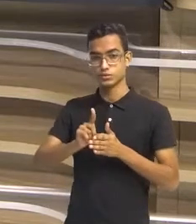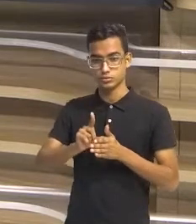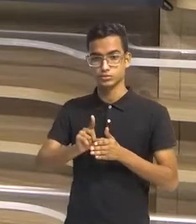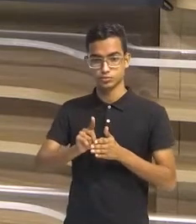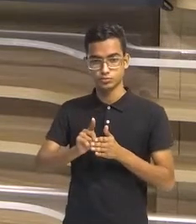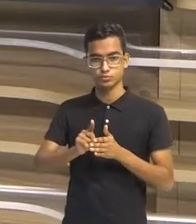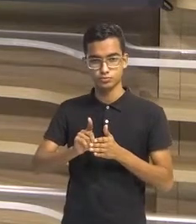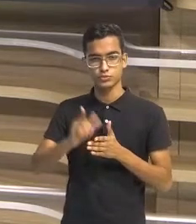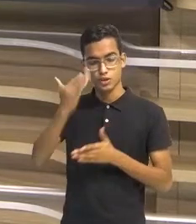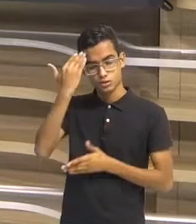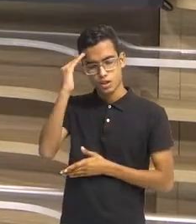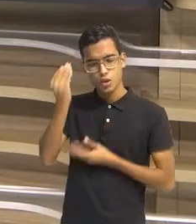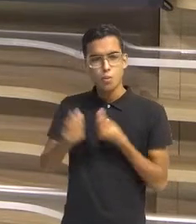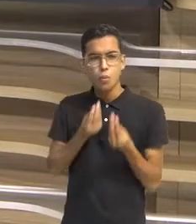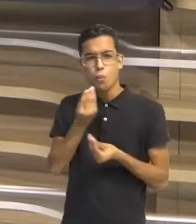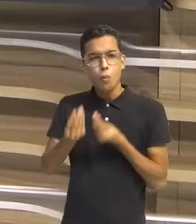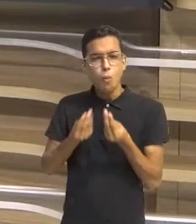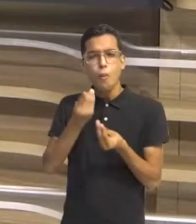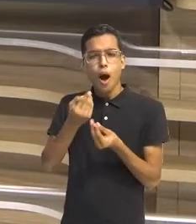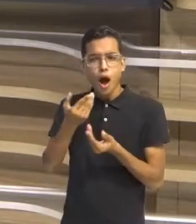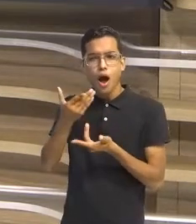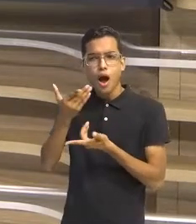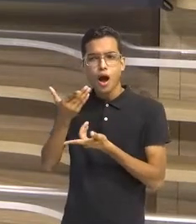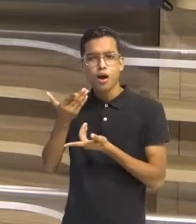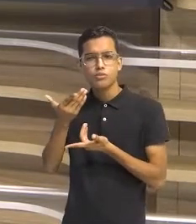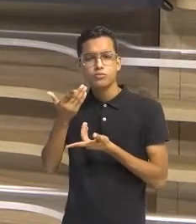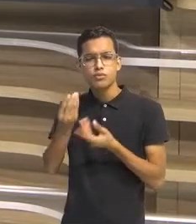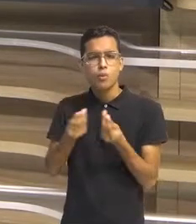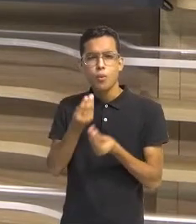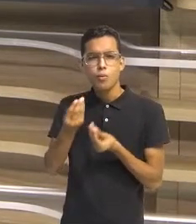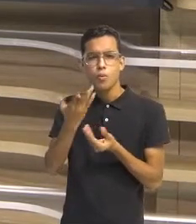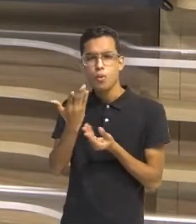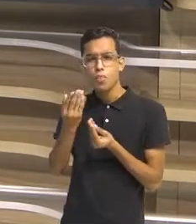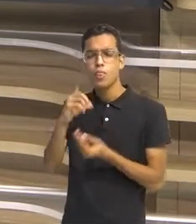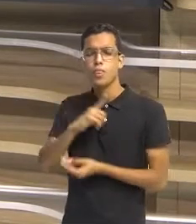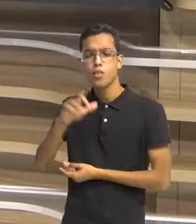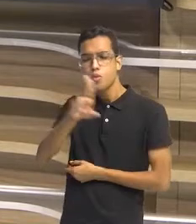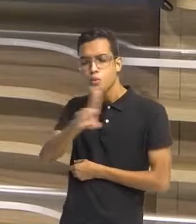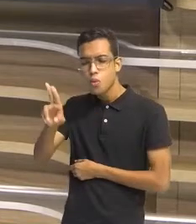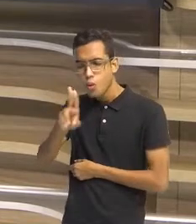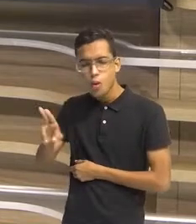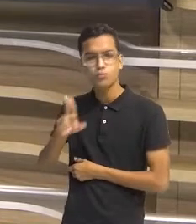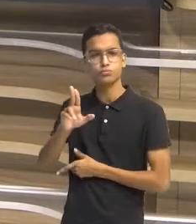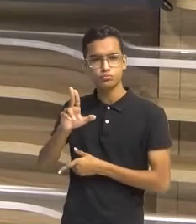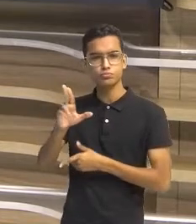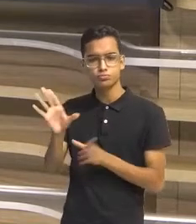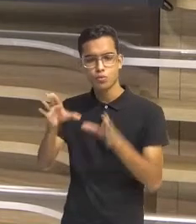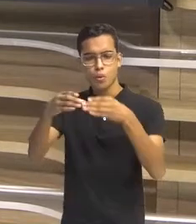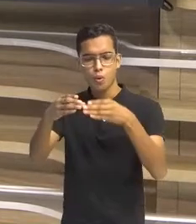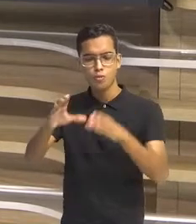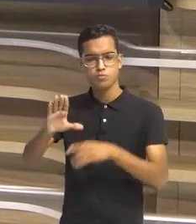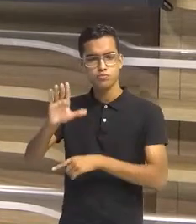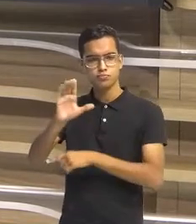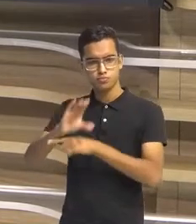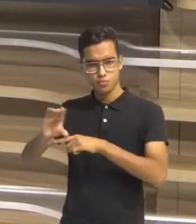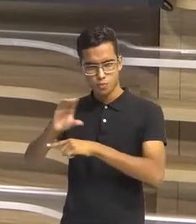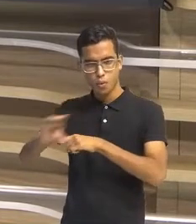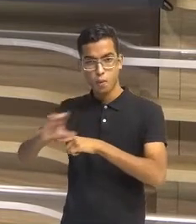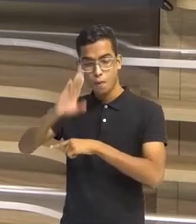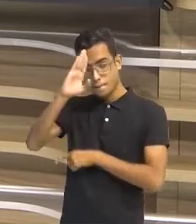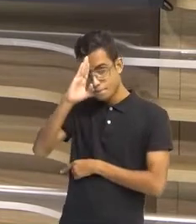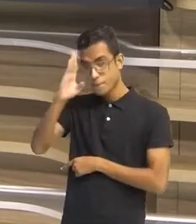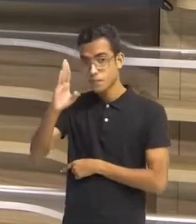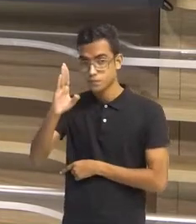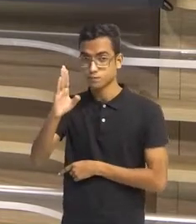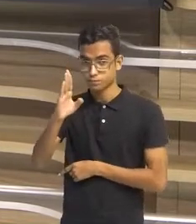a gente já entende um pouquinho sobre como nomear essa cadeia carbônica, né, normal, essa cadeia principal.